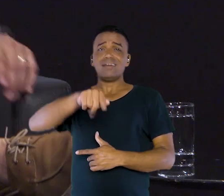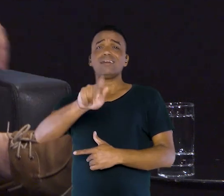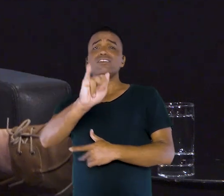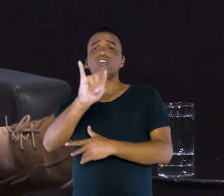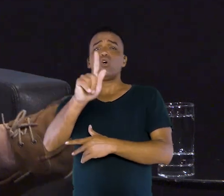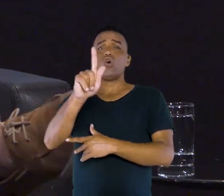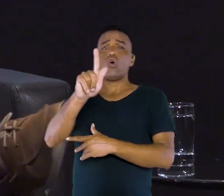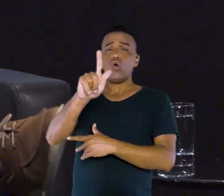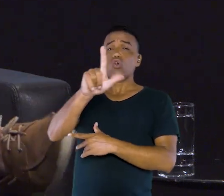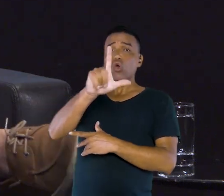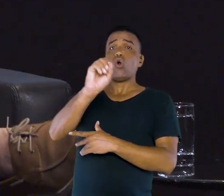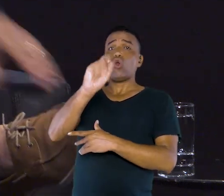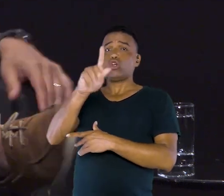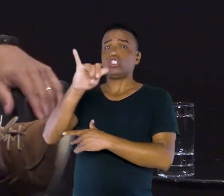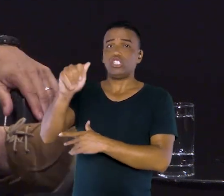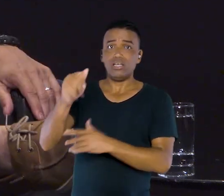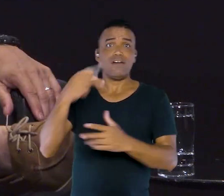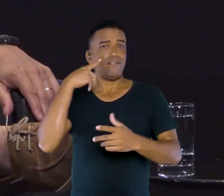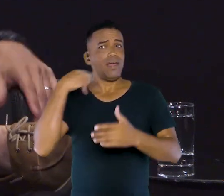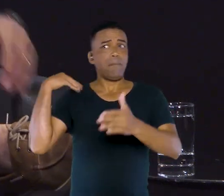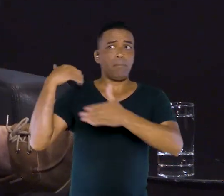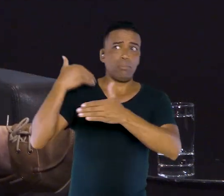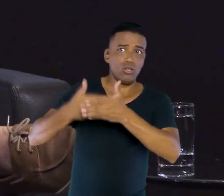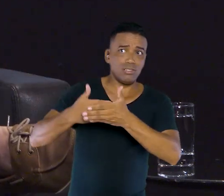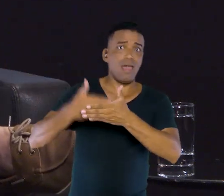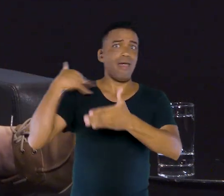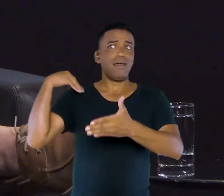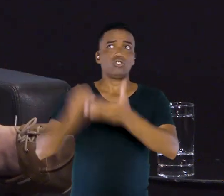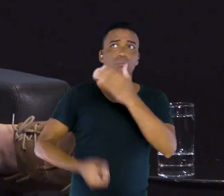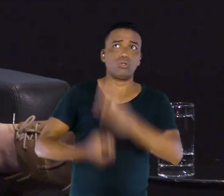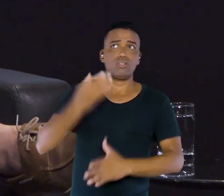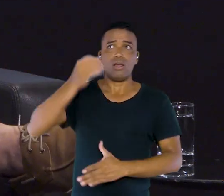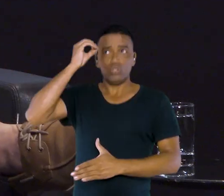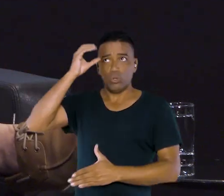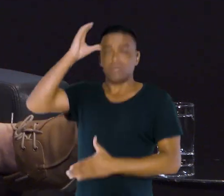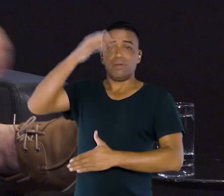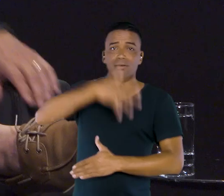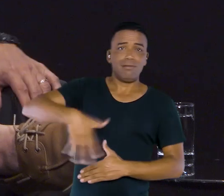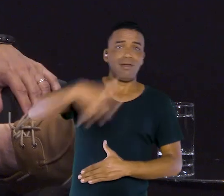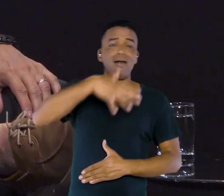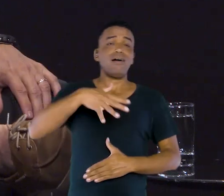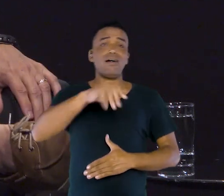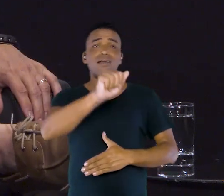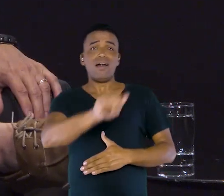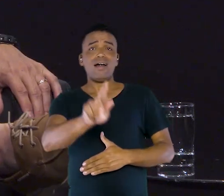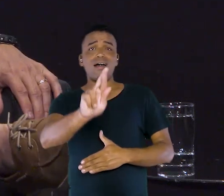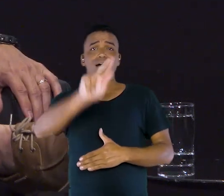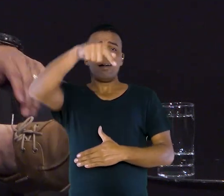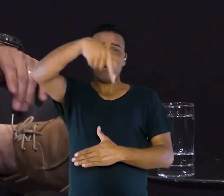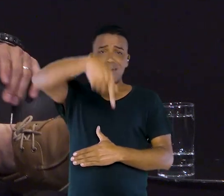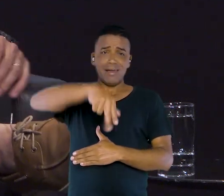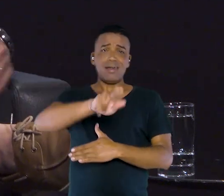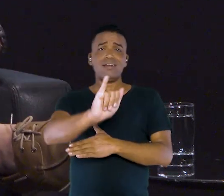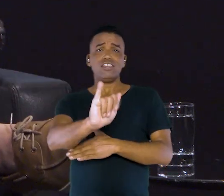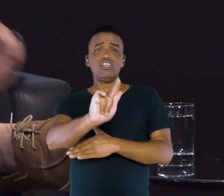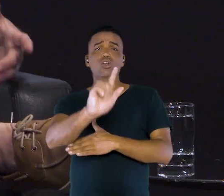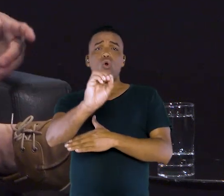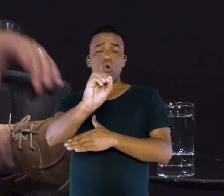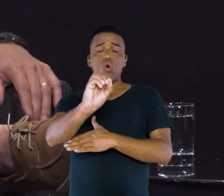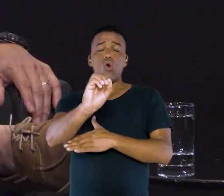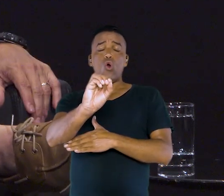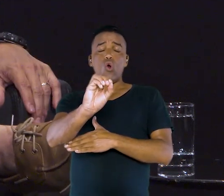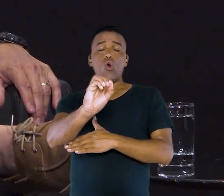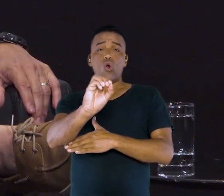também, onde vocês podem ver um pouco como é que é o processo de produção de conhecimento no campo em arqueologia. E uma coisa